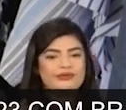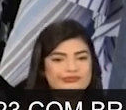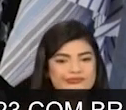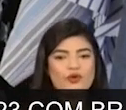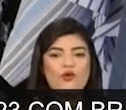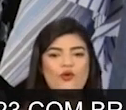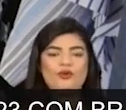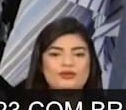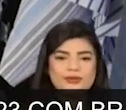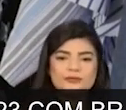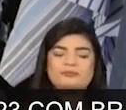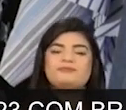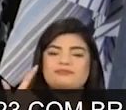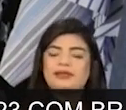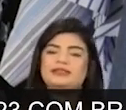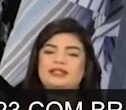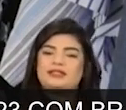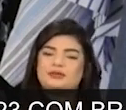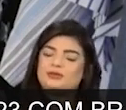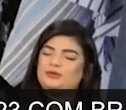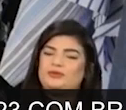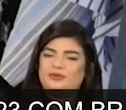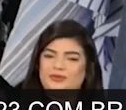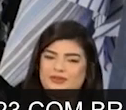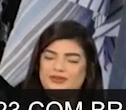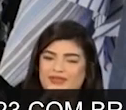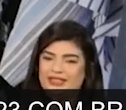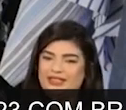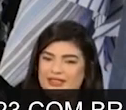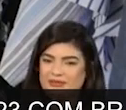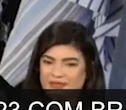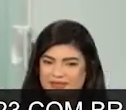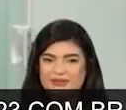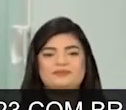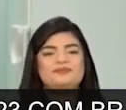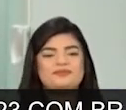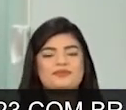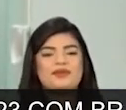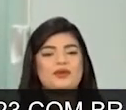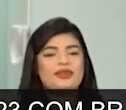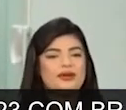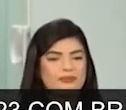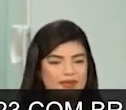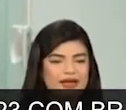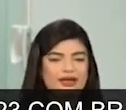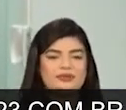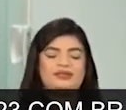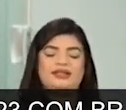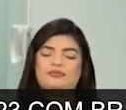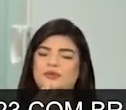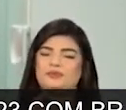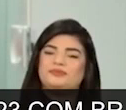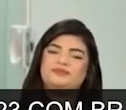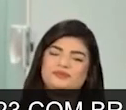outros suplementos, além de atendimentos profissionais, dependendo de suas necessidades. É um trabalho muito gratificante, porque